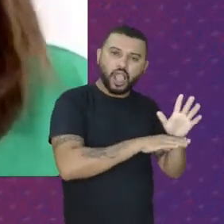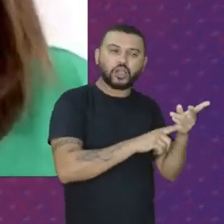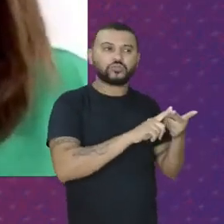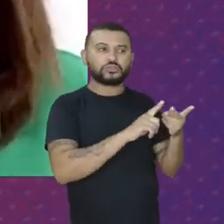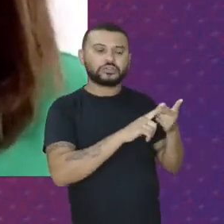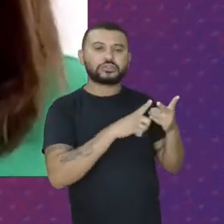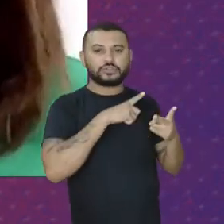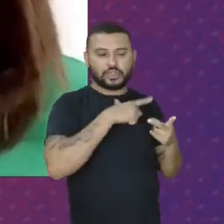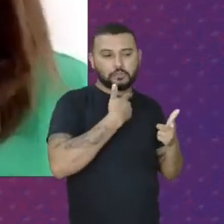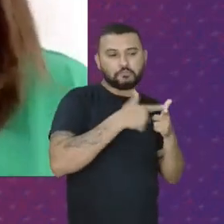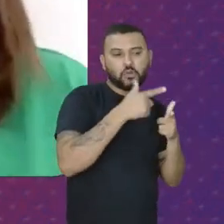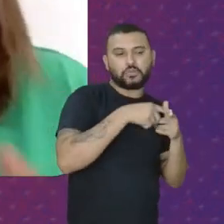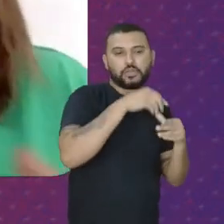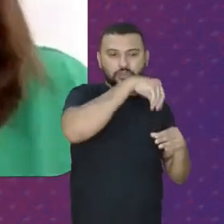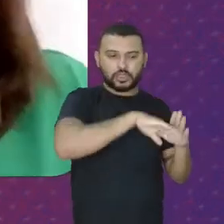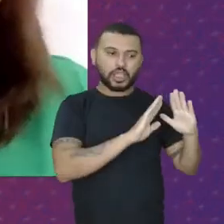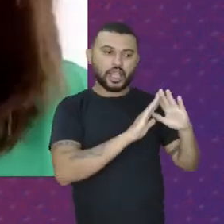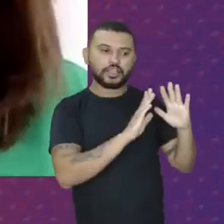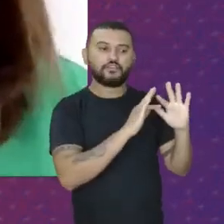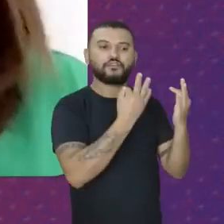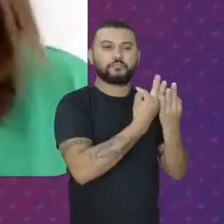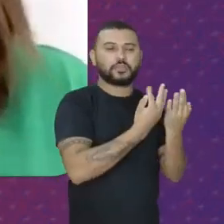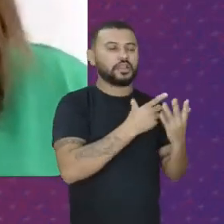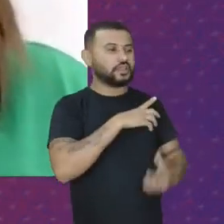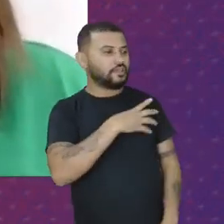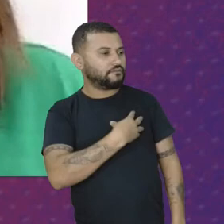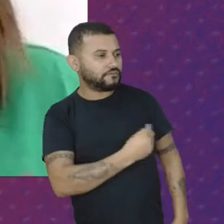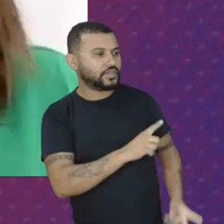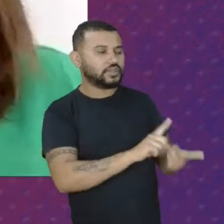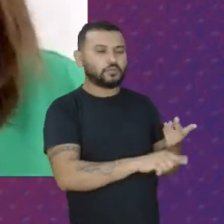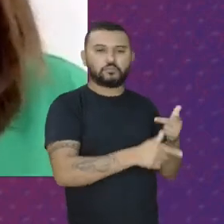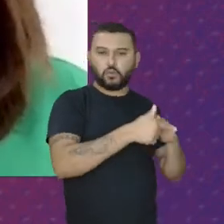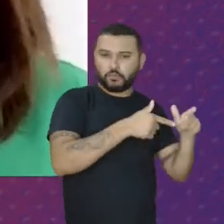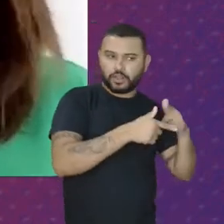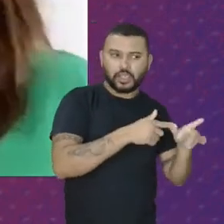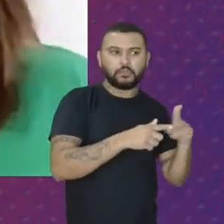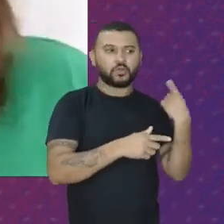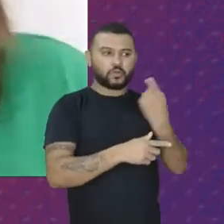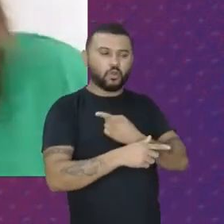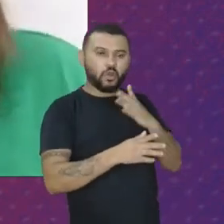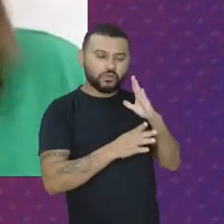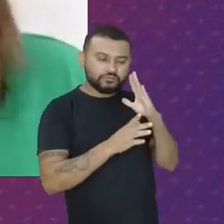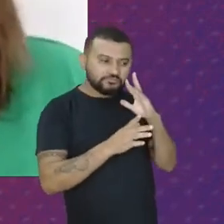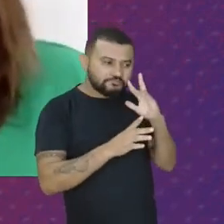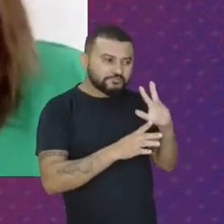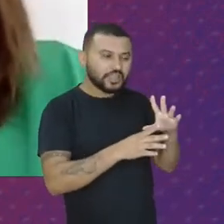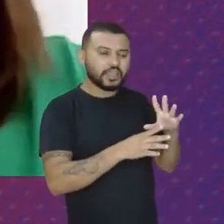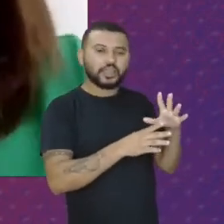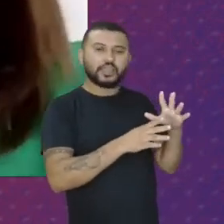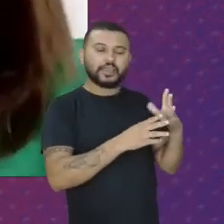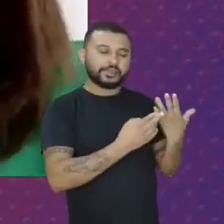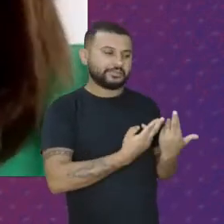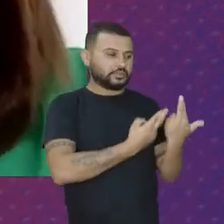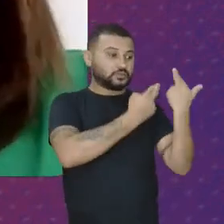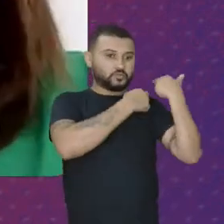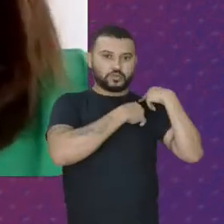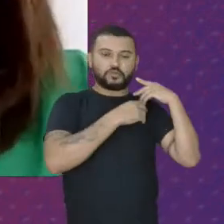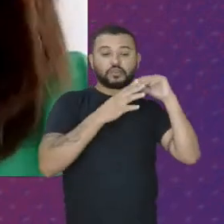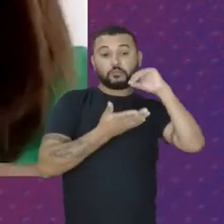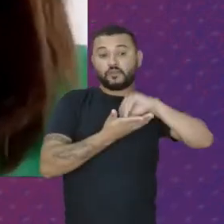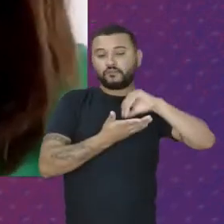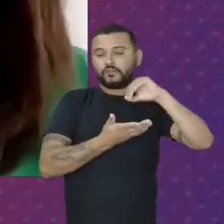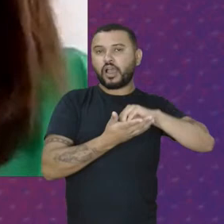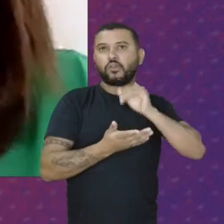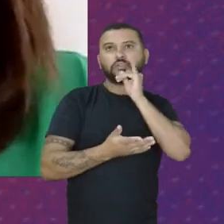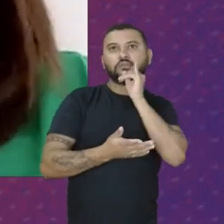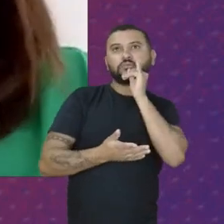lidar com os problemas familiares de um filho, de uma filha, lidar com a ausência de